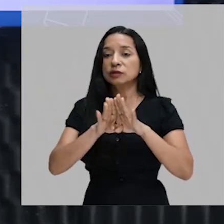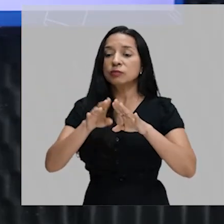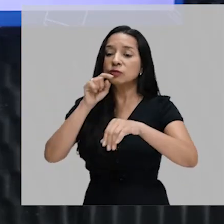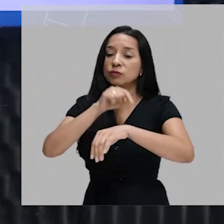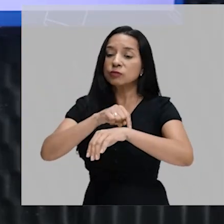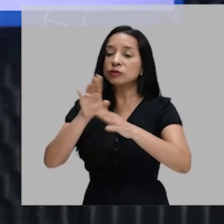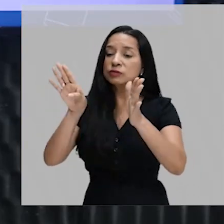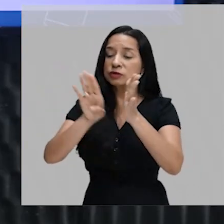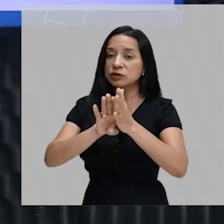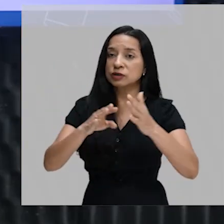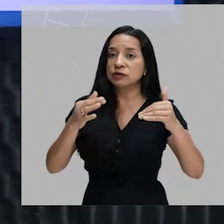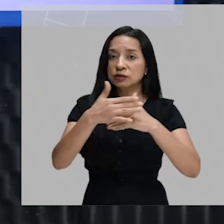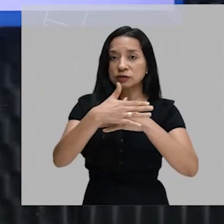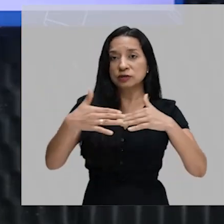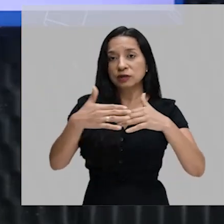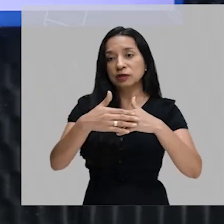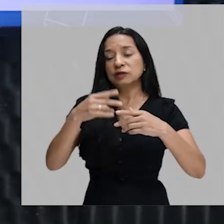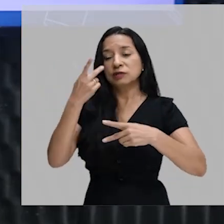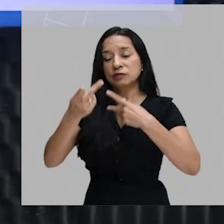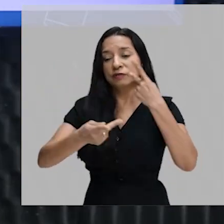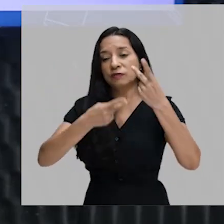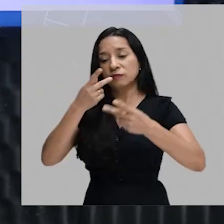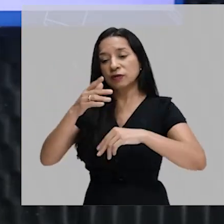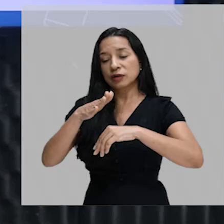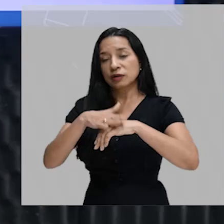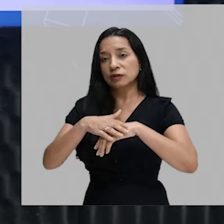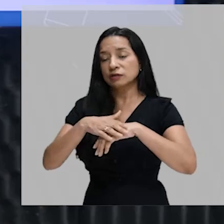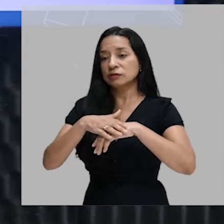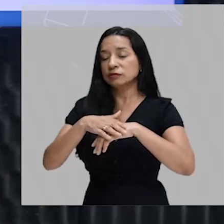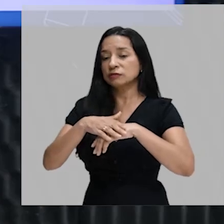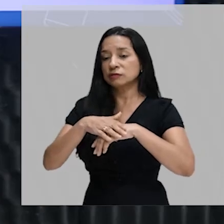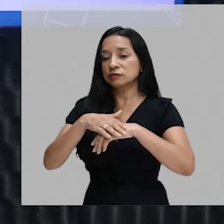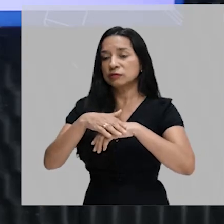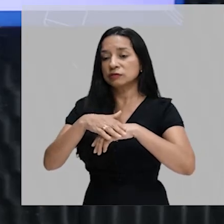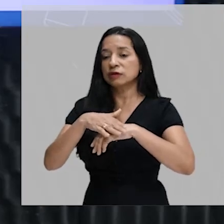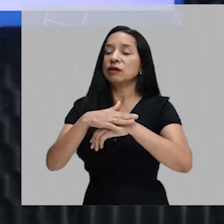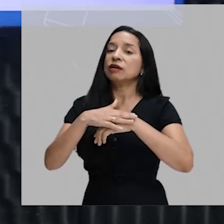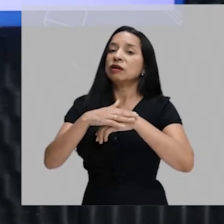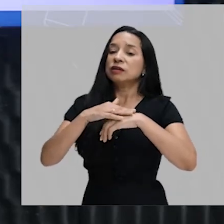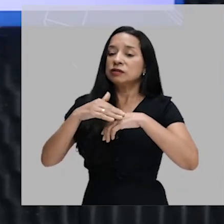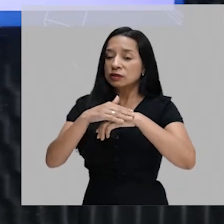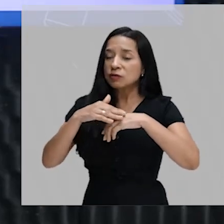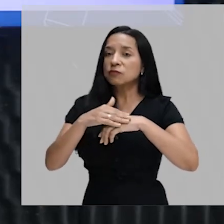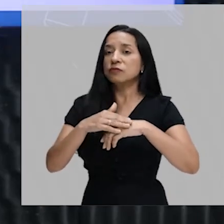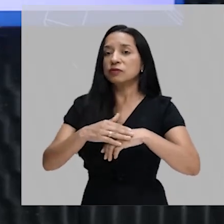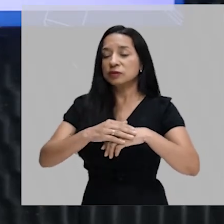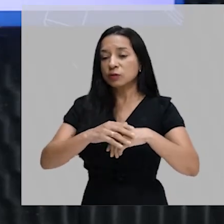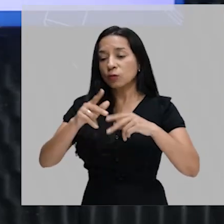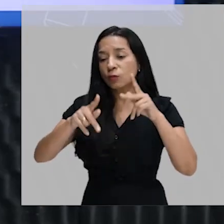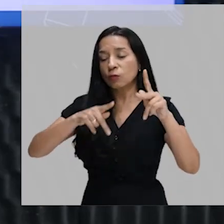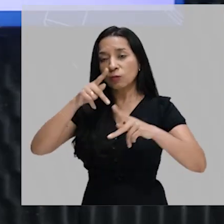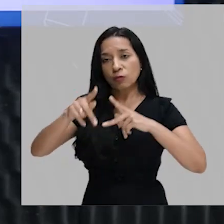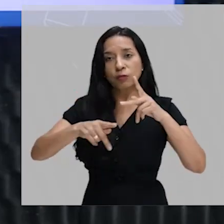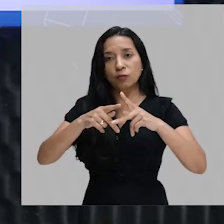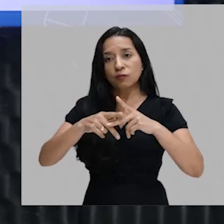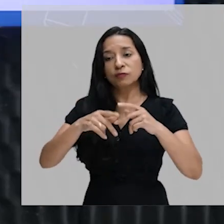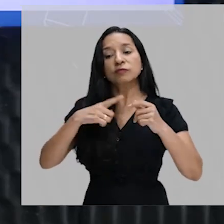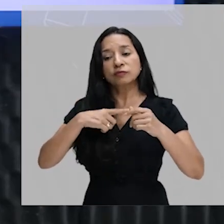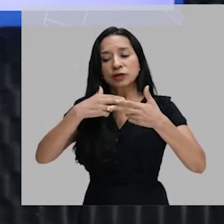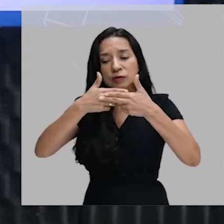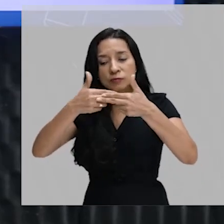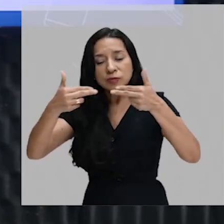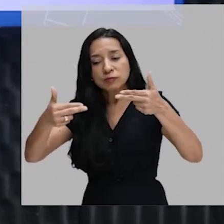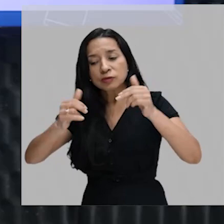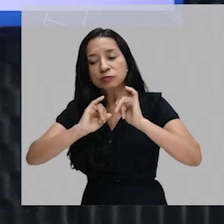na cidade, vou falar da conversa dele com o coveiro, enfim, eu tenho elementos a serem contados numa narrativa, tá